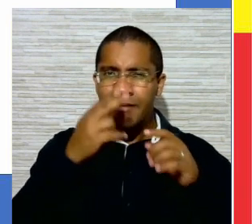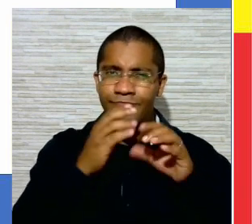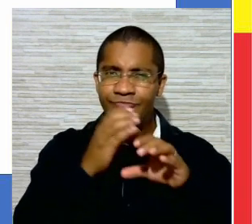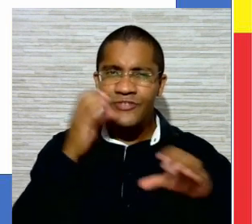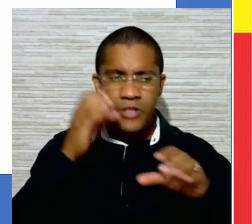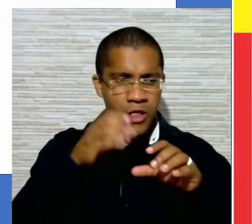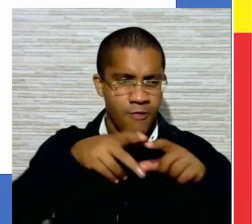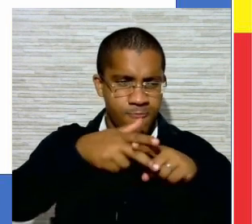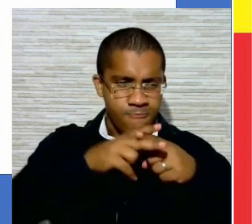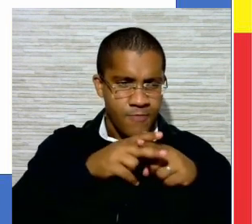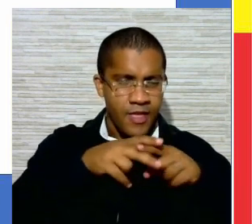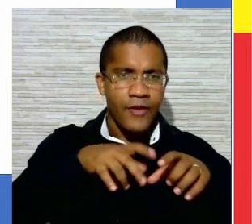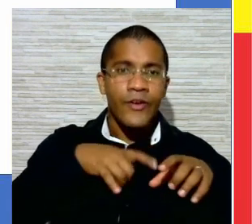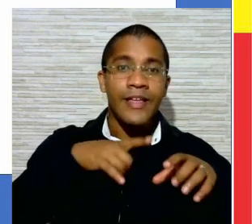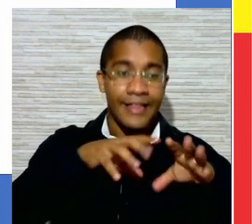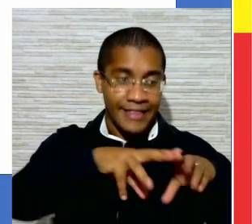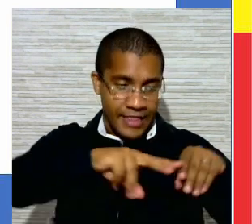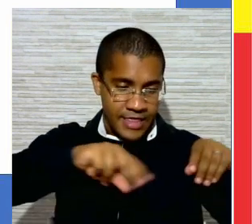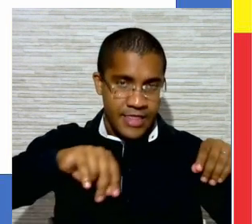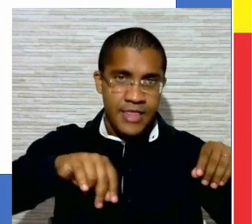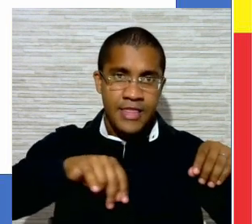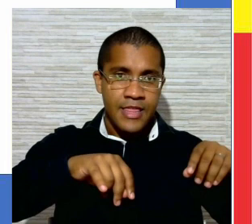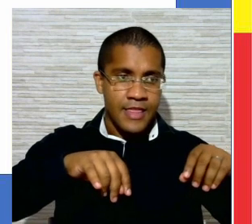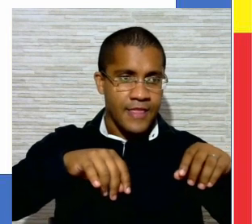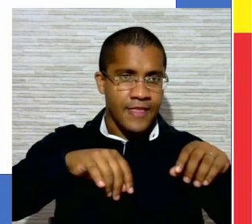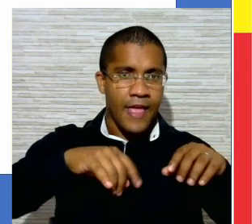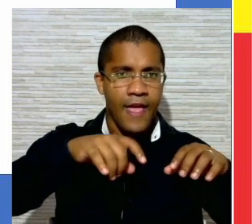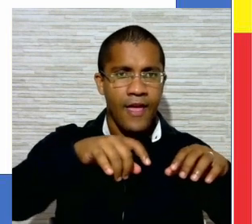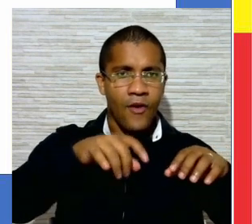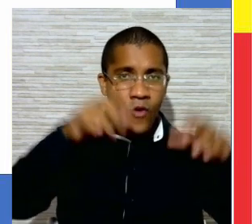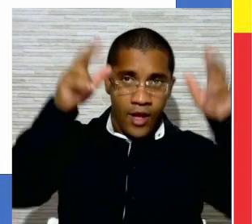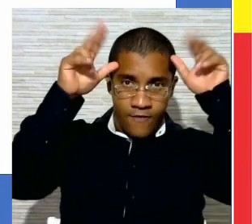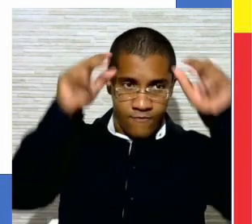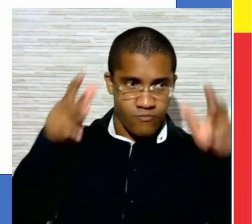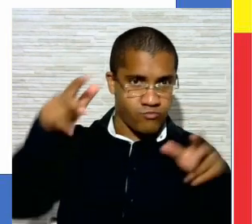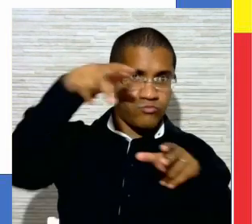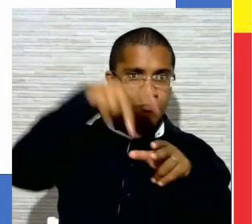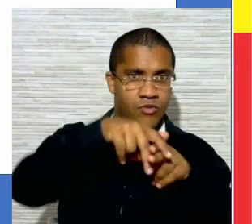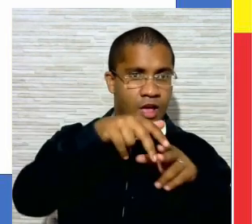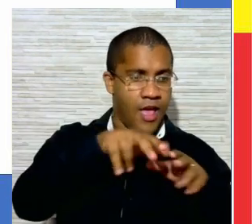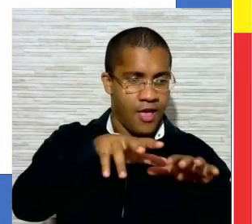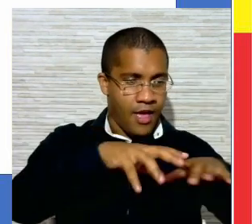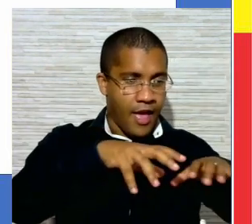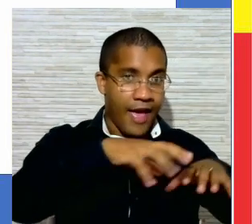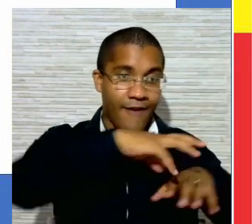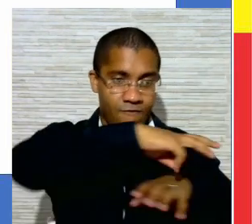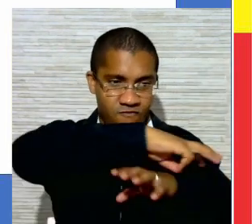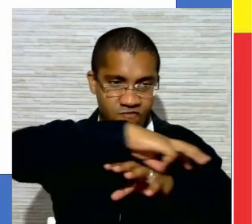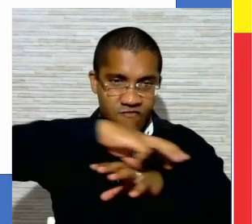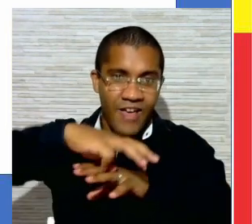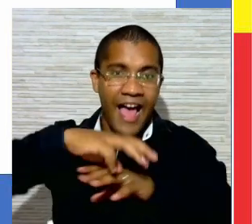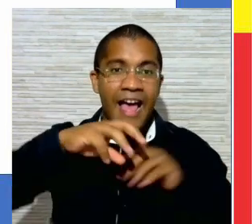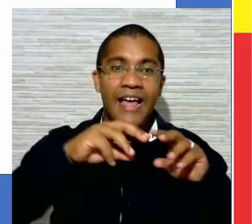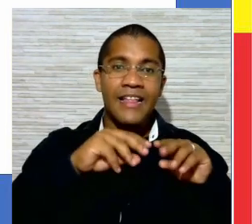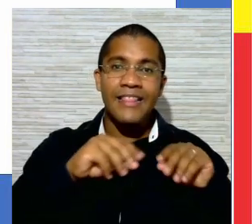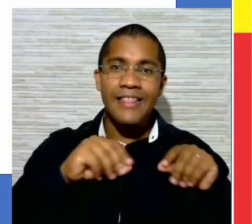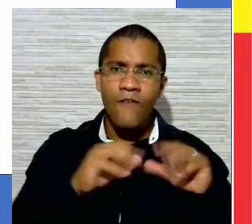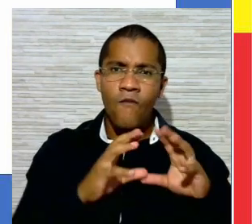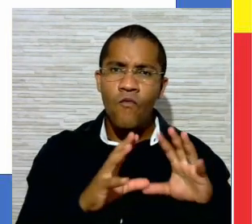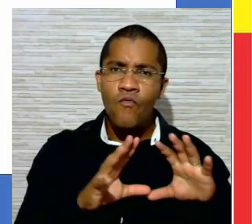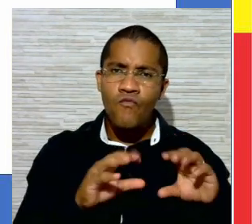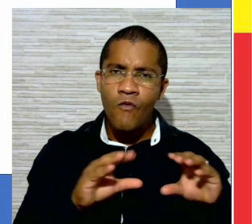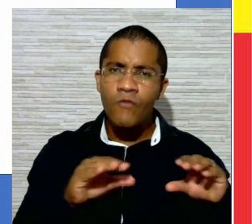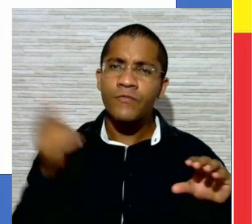produzir, né, para conseguir arar a terra com maior facilidade, com mais facilidade, né, e também conseguir arar a terra